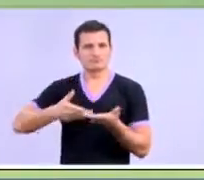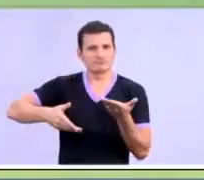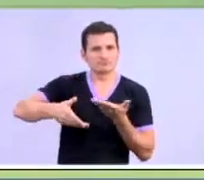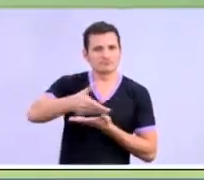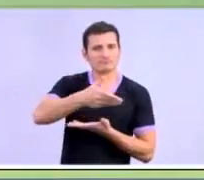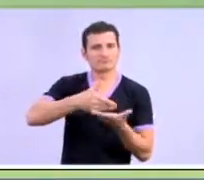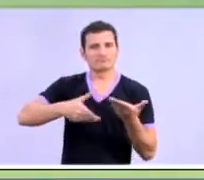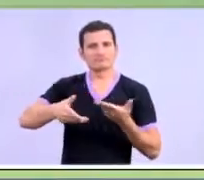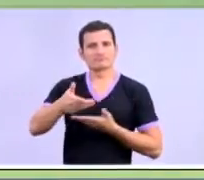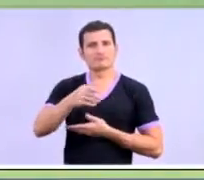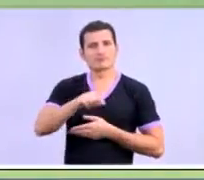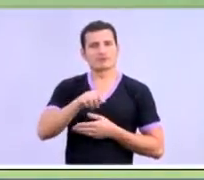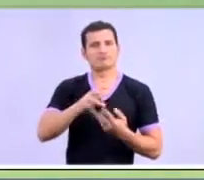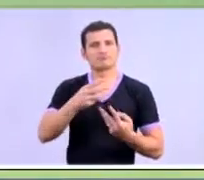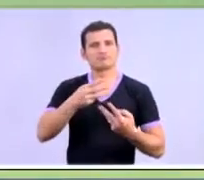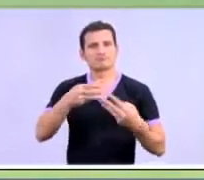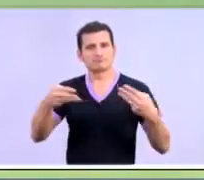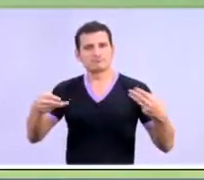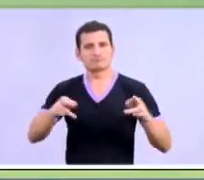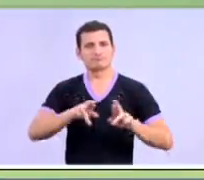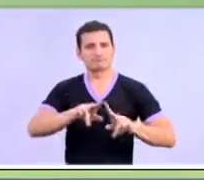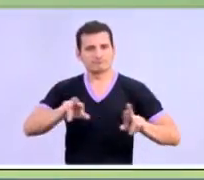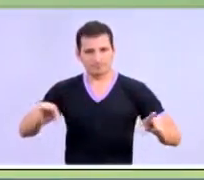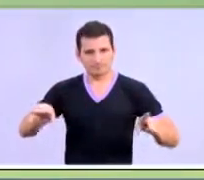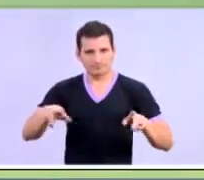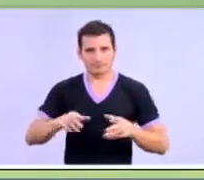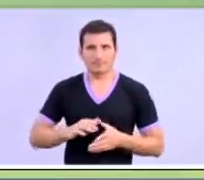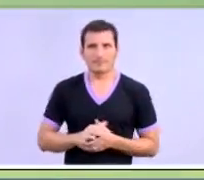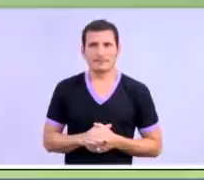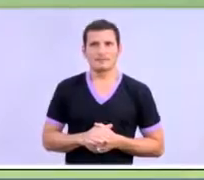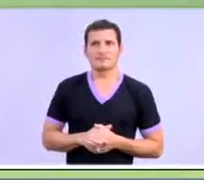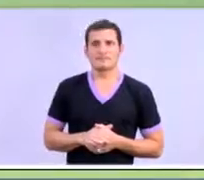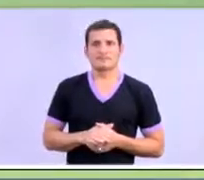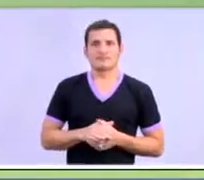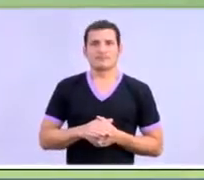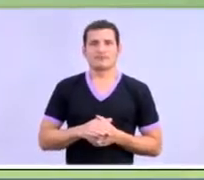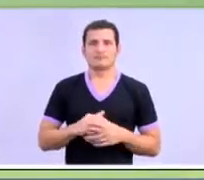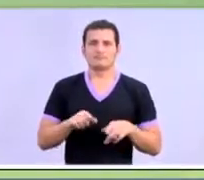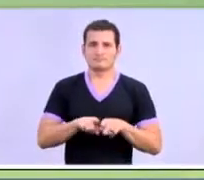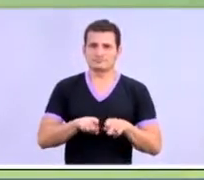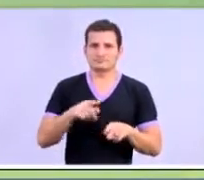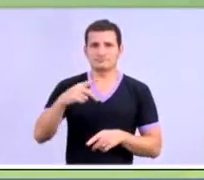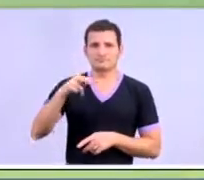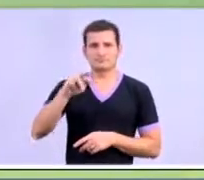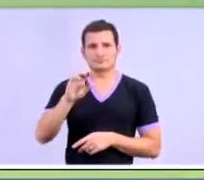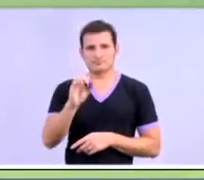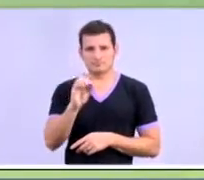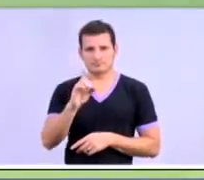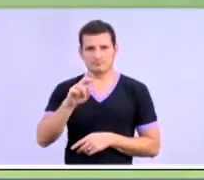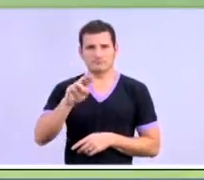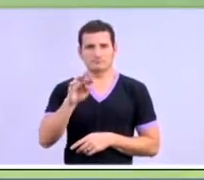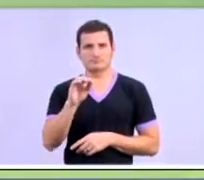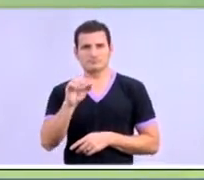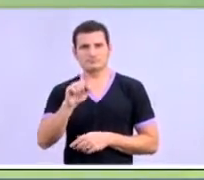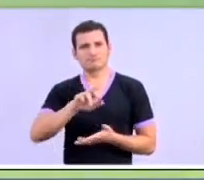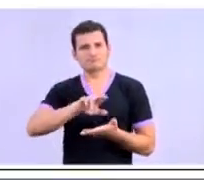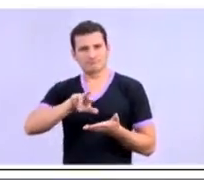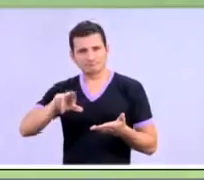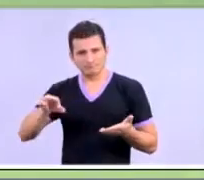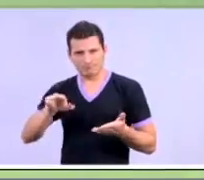em infraestruturas diferentes. Bom, estimula a competição porque os produtos de diferentes fornecedores podem trabalhar em